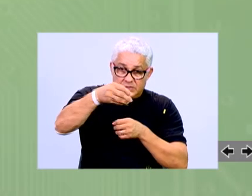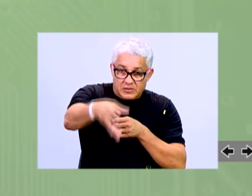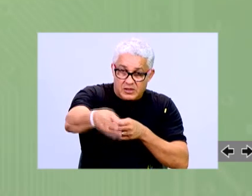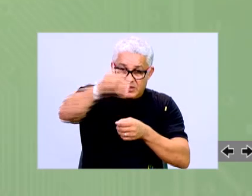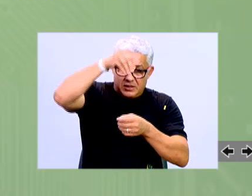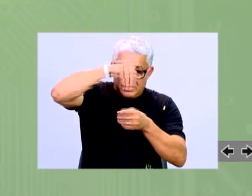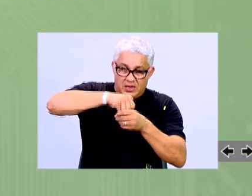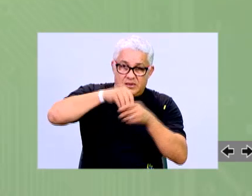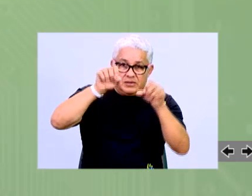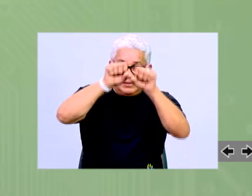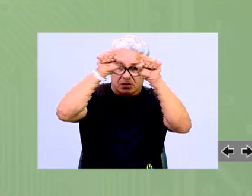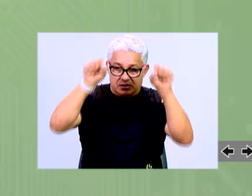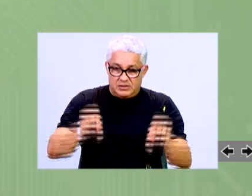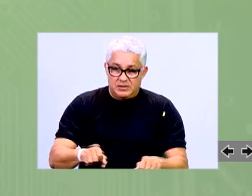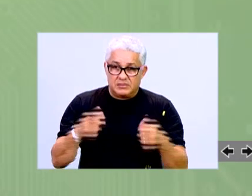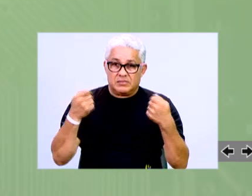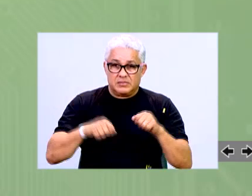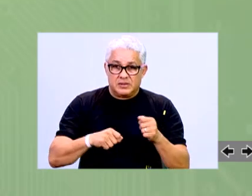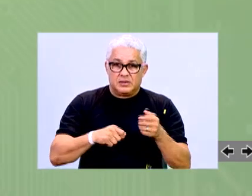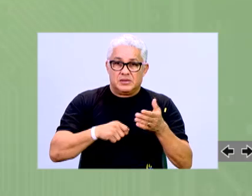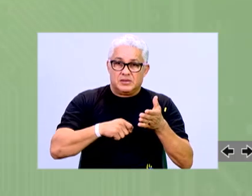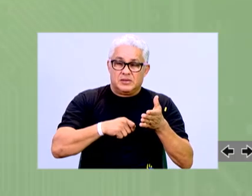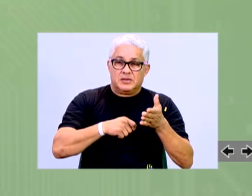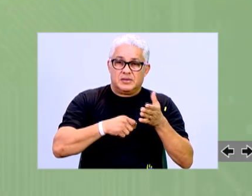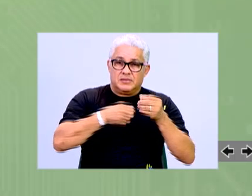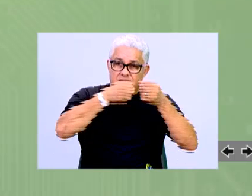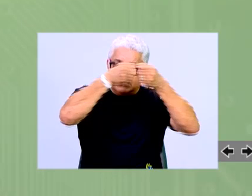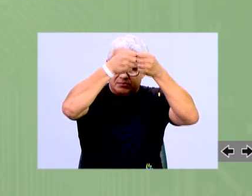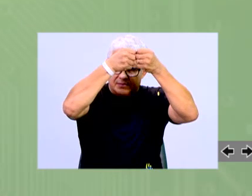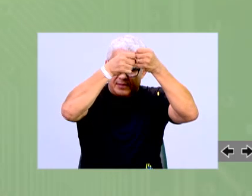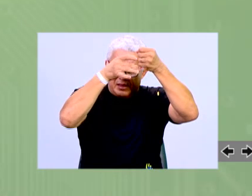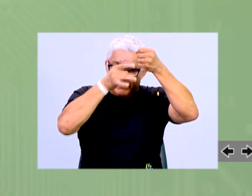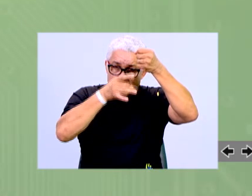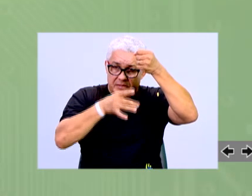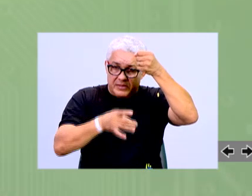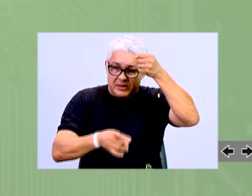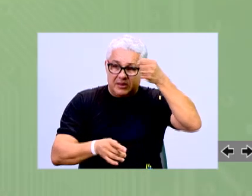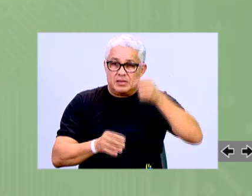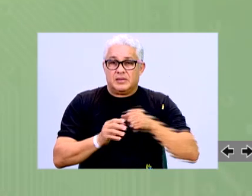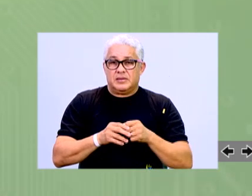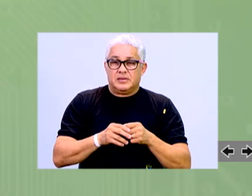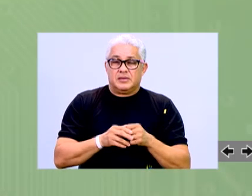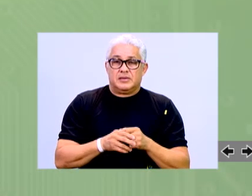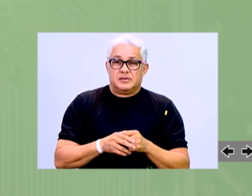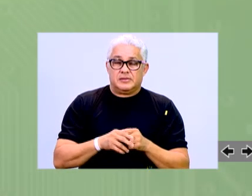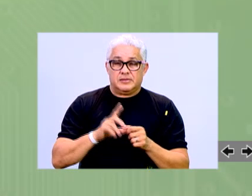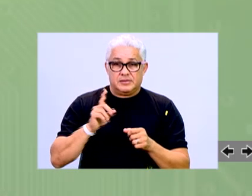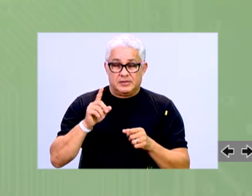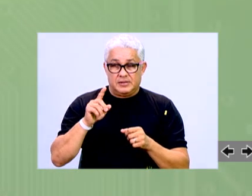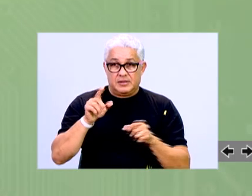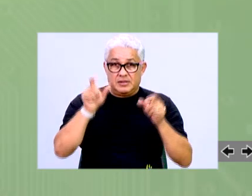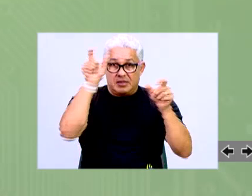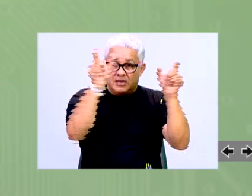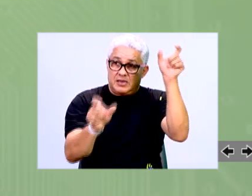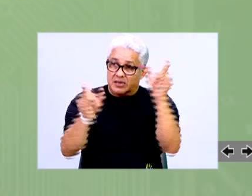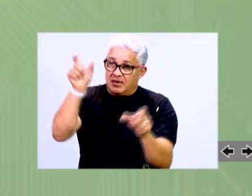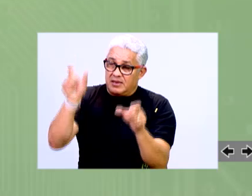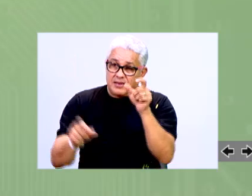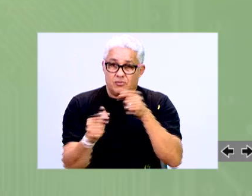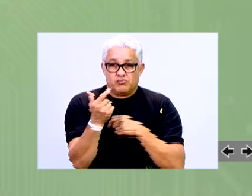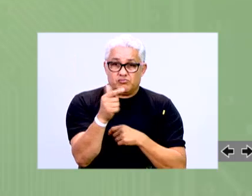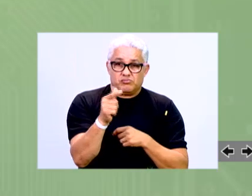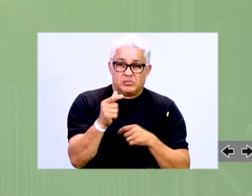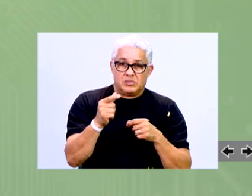sistema. Assim, devemos descrever cada evento com essa perspectiva. Nossos clientes, porém, não têm